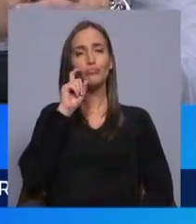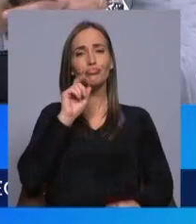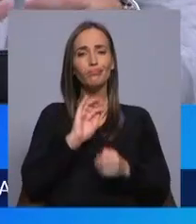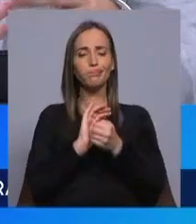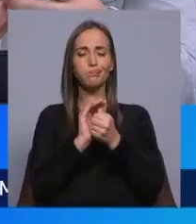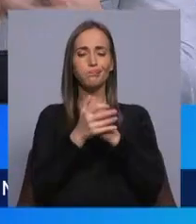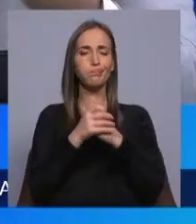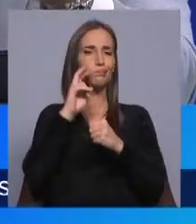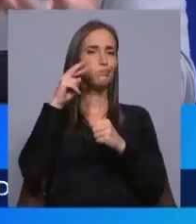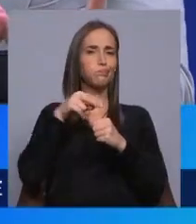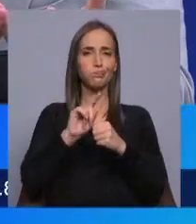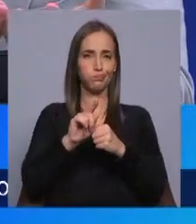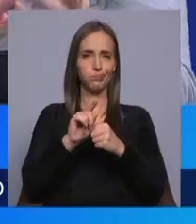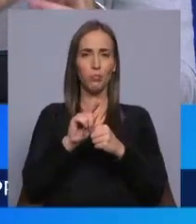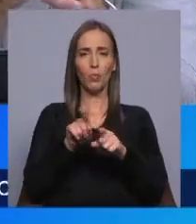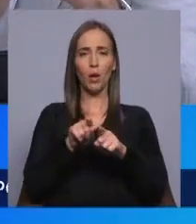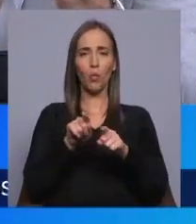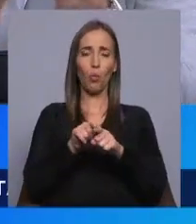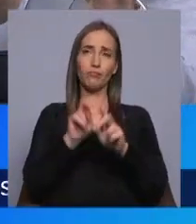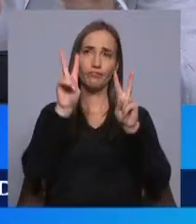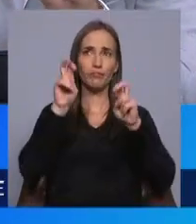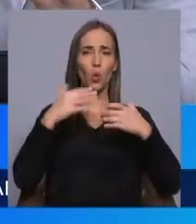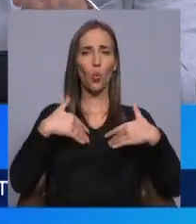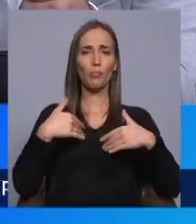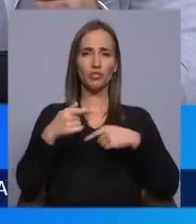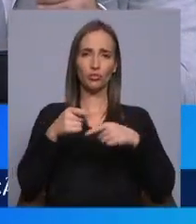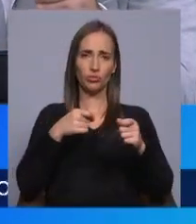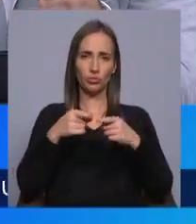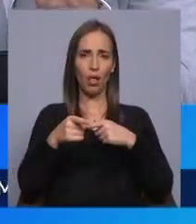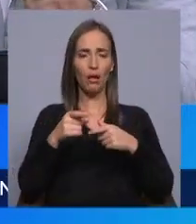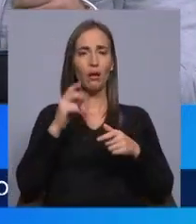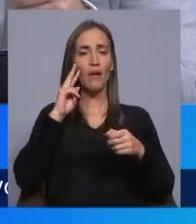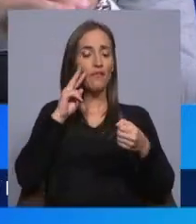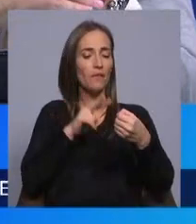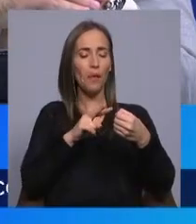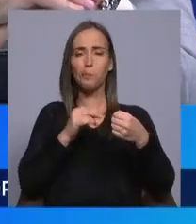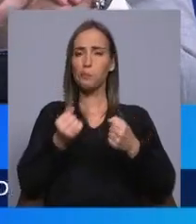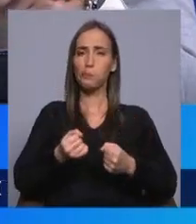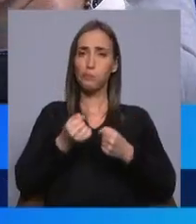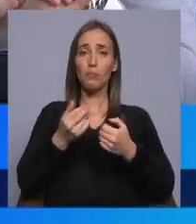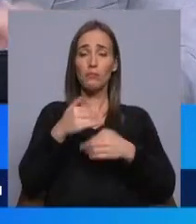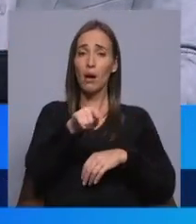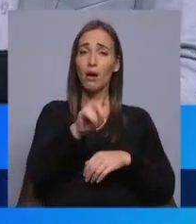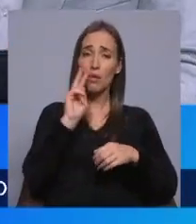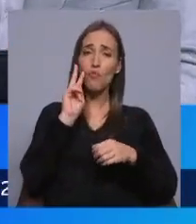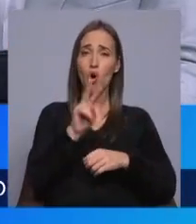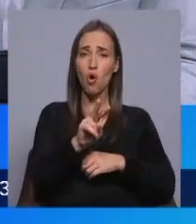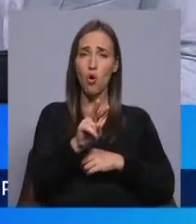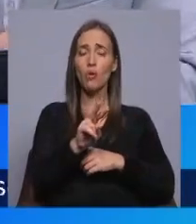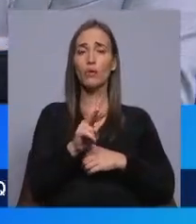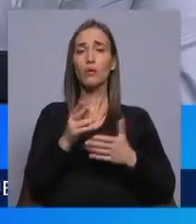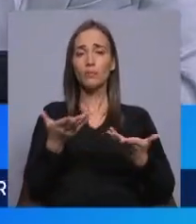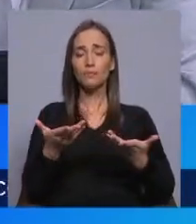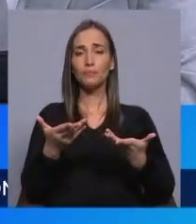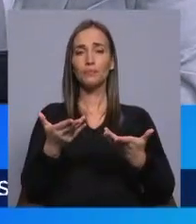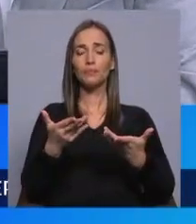digamos que como se fossem as vestes da estrela, e portanto não se consegue ver isto diretamente. Mas foi o que aconteceu com esta estrela. E então, a